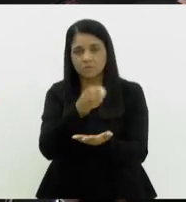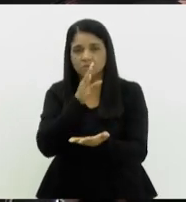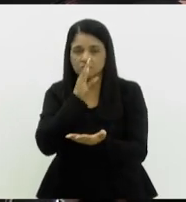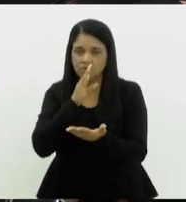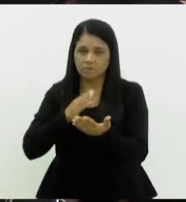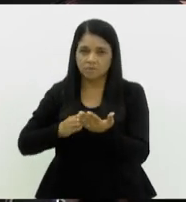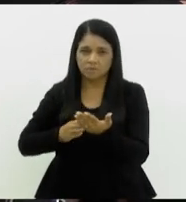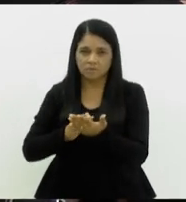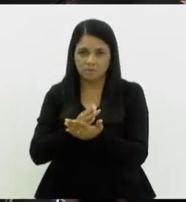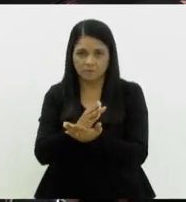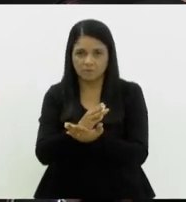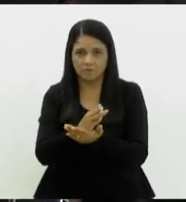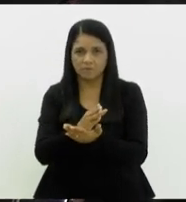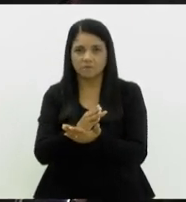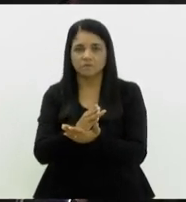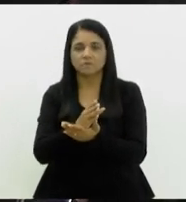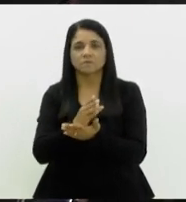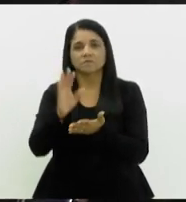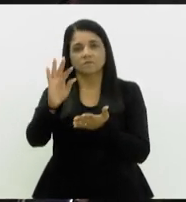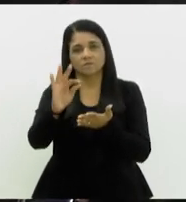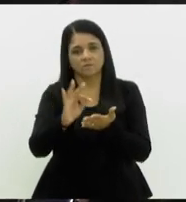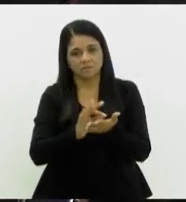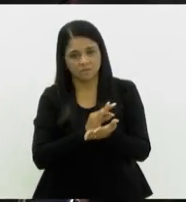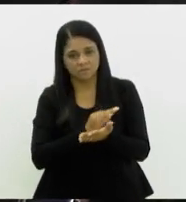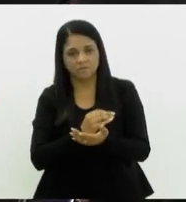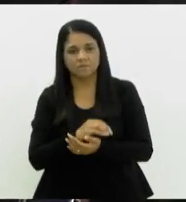estão, aprovado, vai autógrafo.